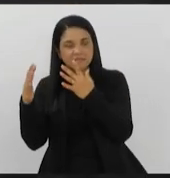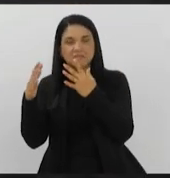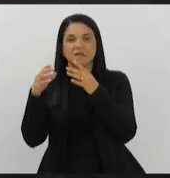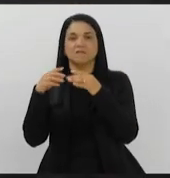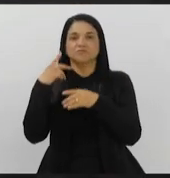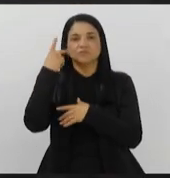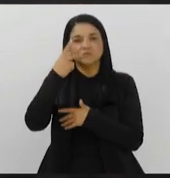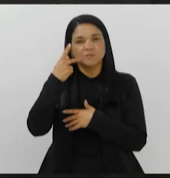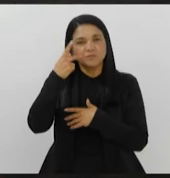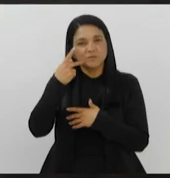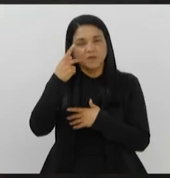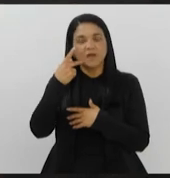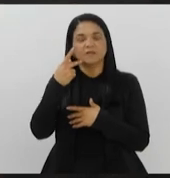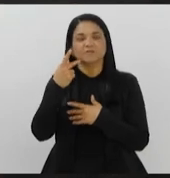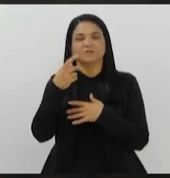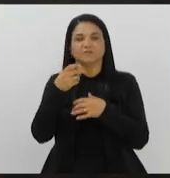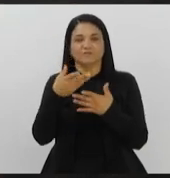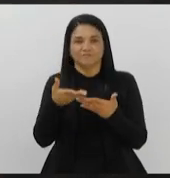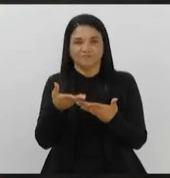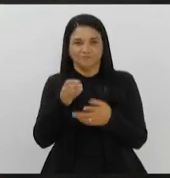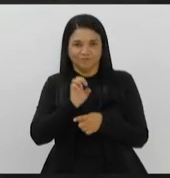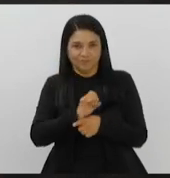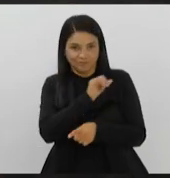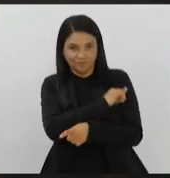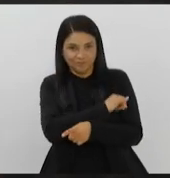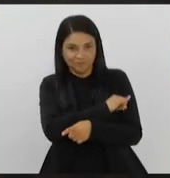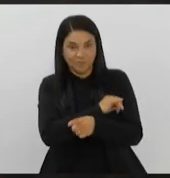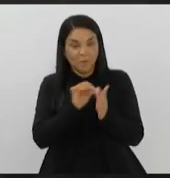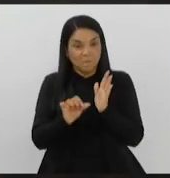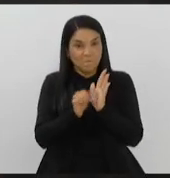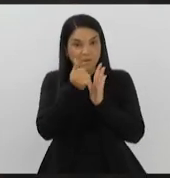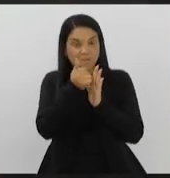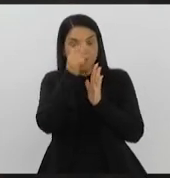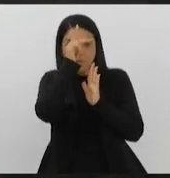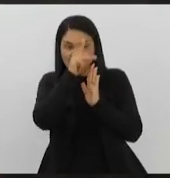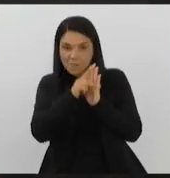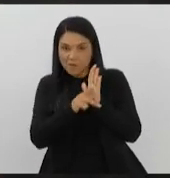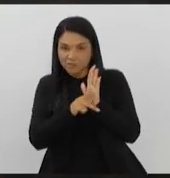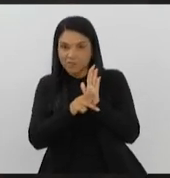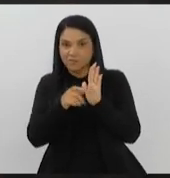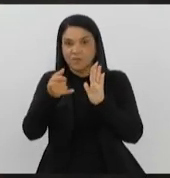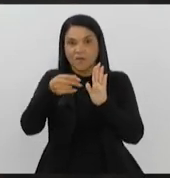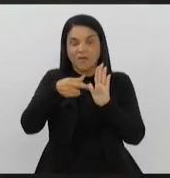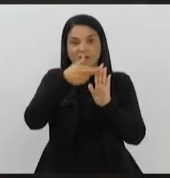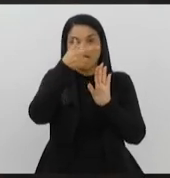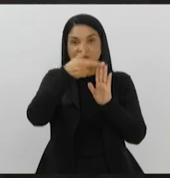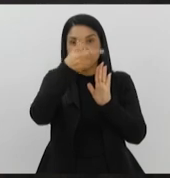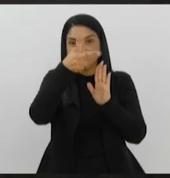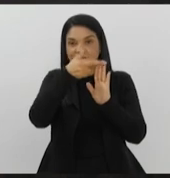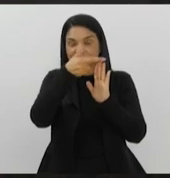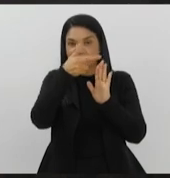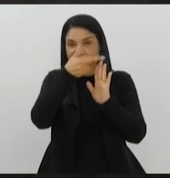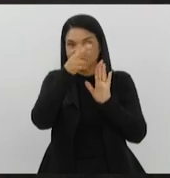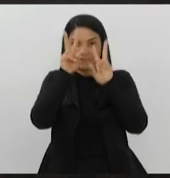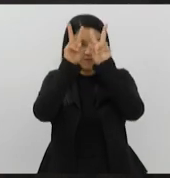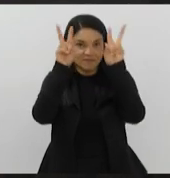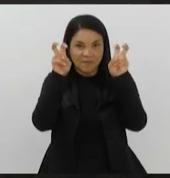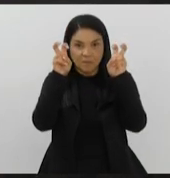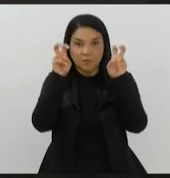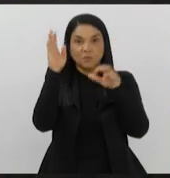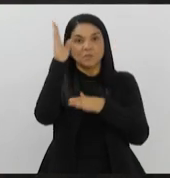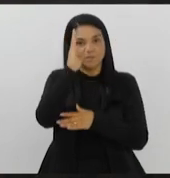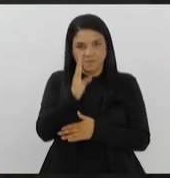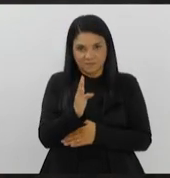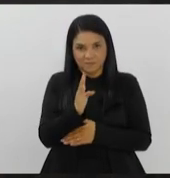Parlamento Fluminense novamente. Primeiro, por ter sido o primeiro projeto de resolução do tema a tramitar no Brasil. Fomos